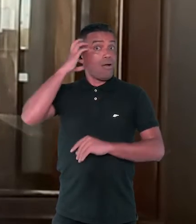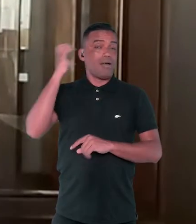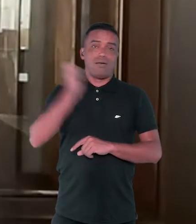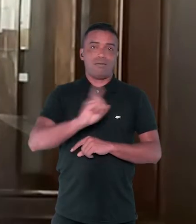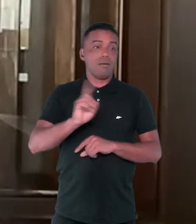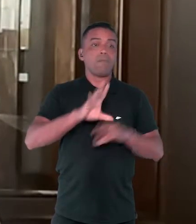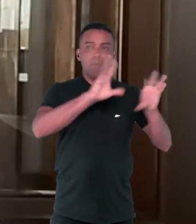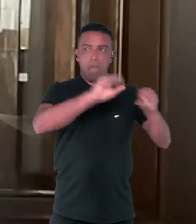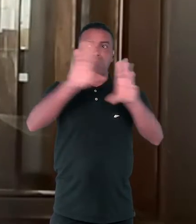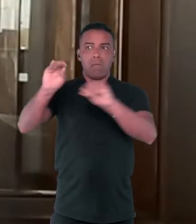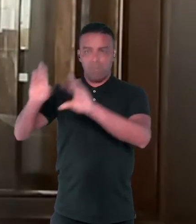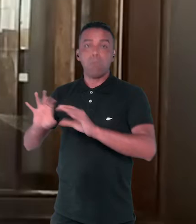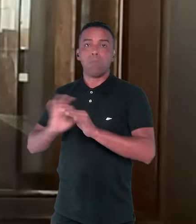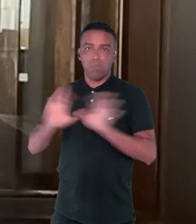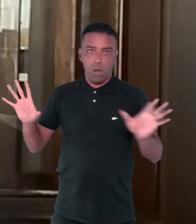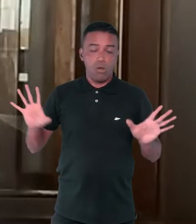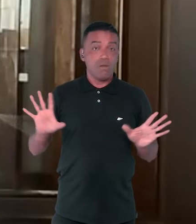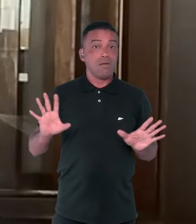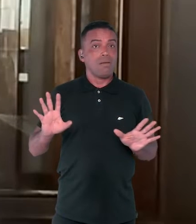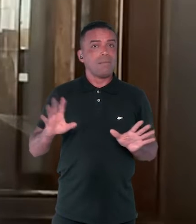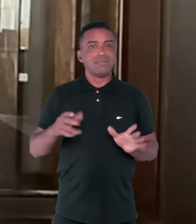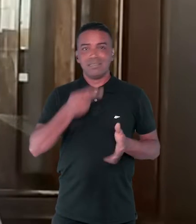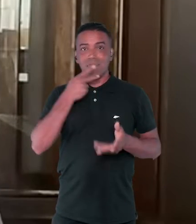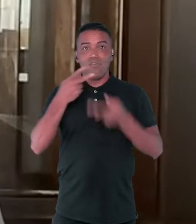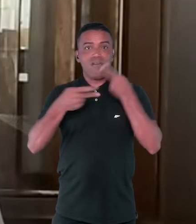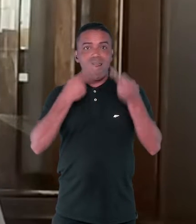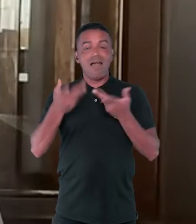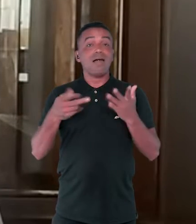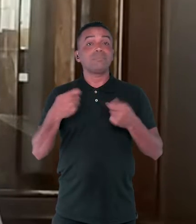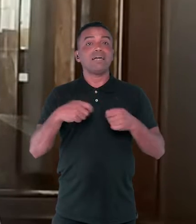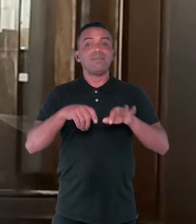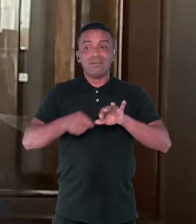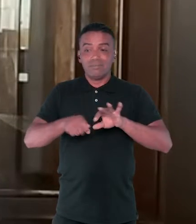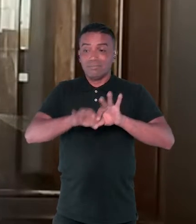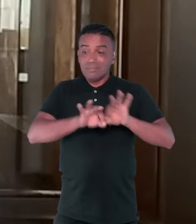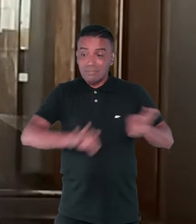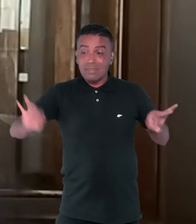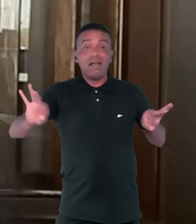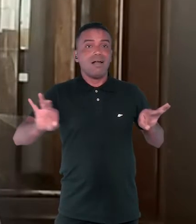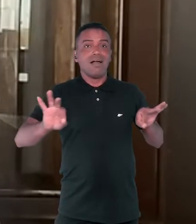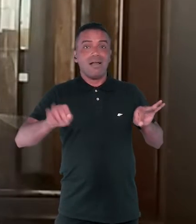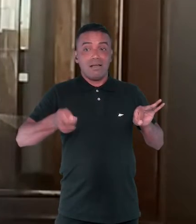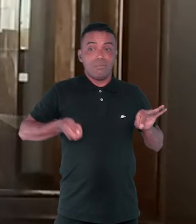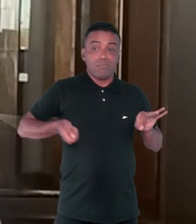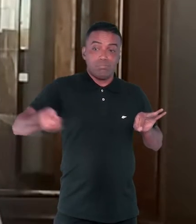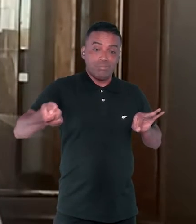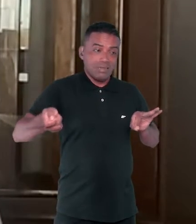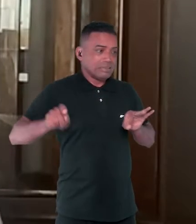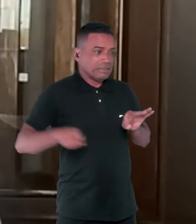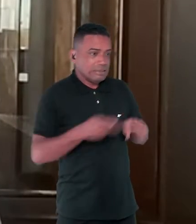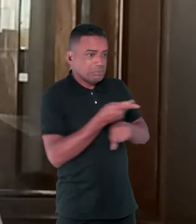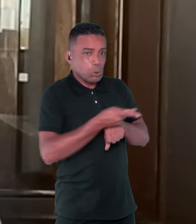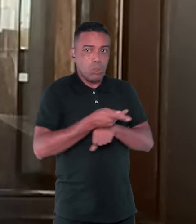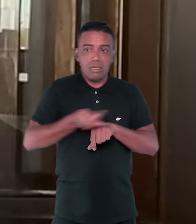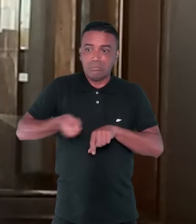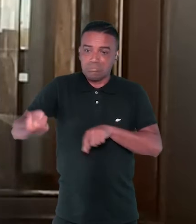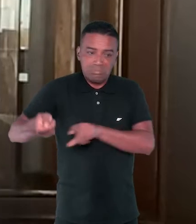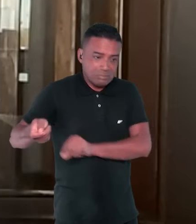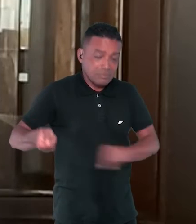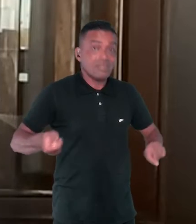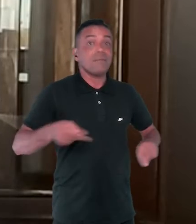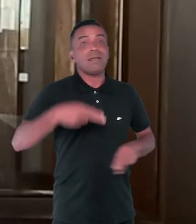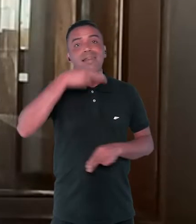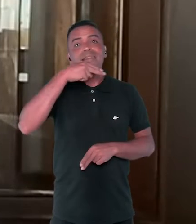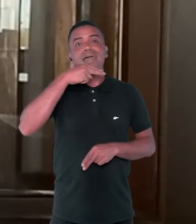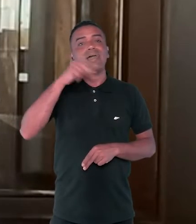sabem, mexe em tudo. Agora mesmo, para conversar com você, eu estava precisando de uma extensão aqui. Mas cacei. Minha neta